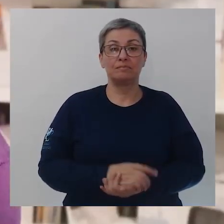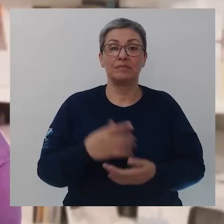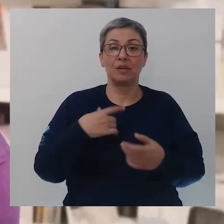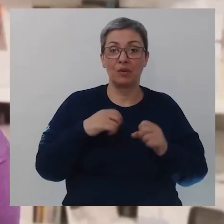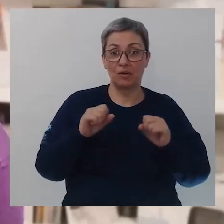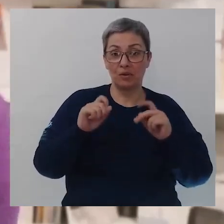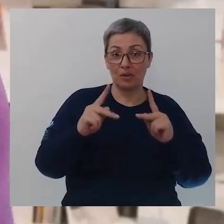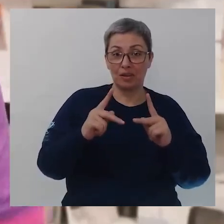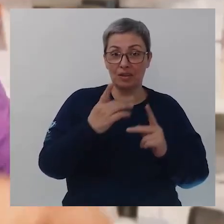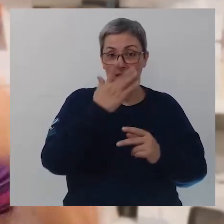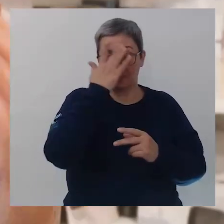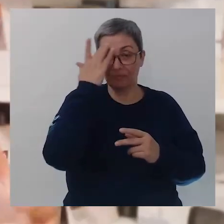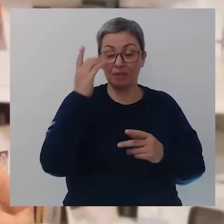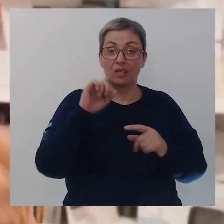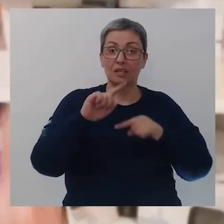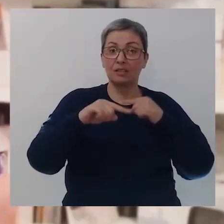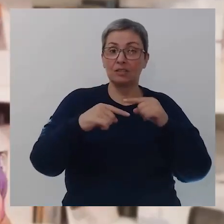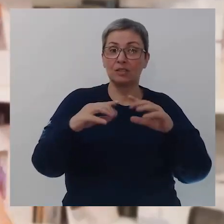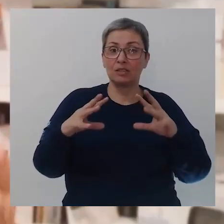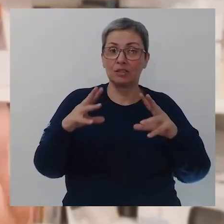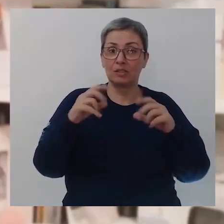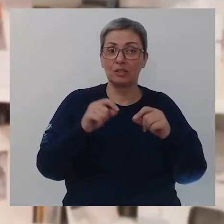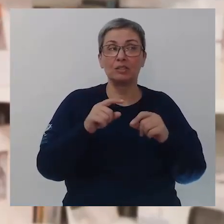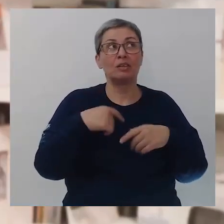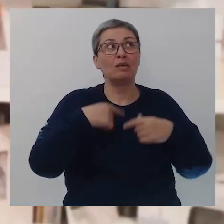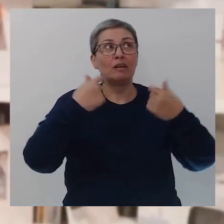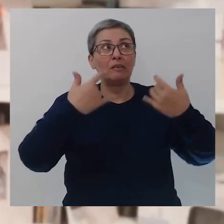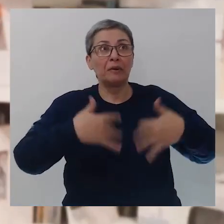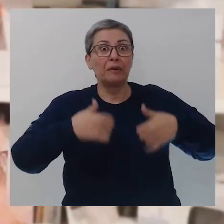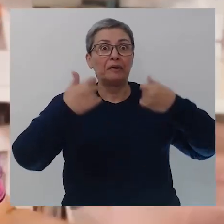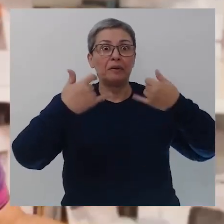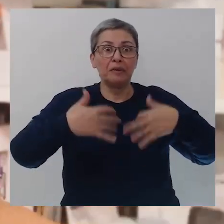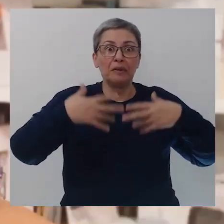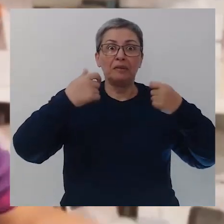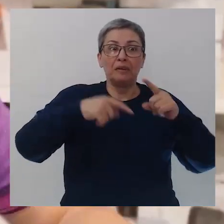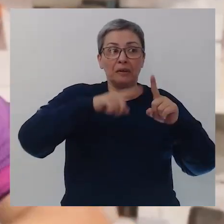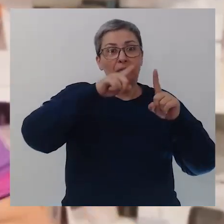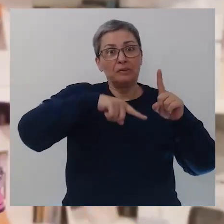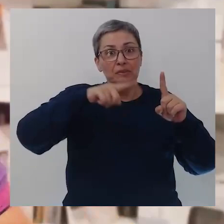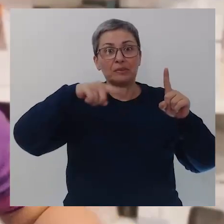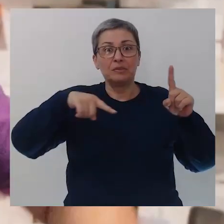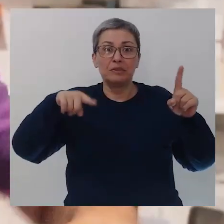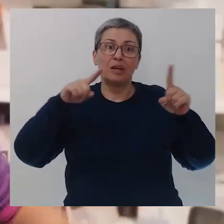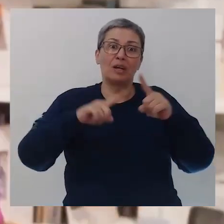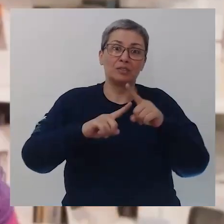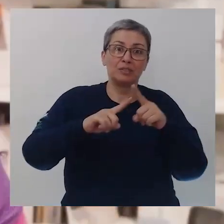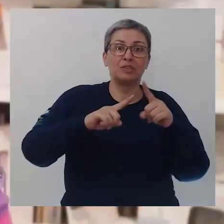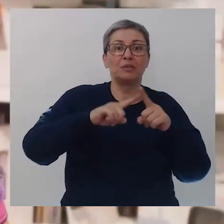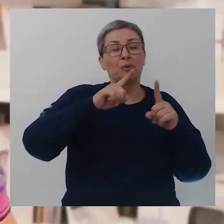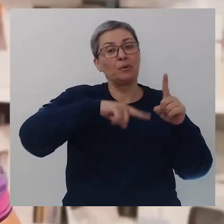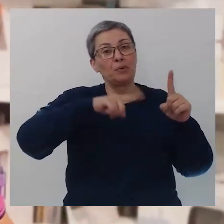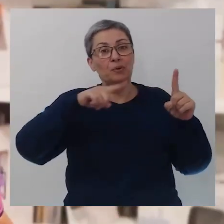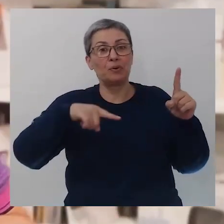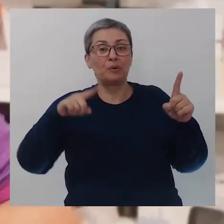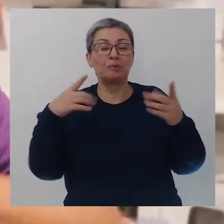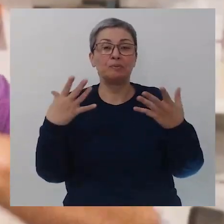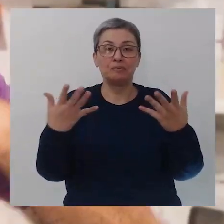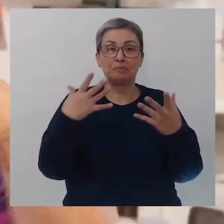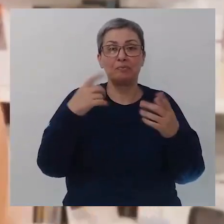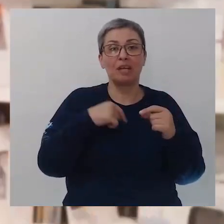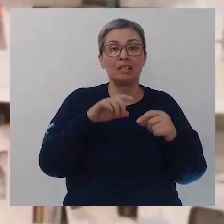Ok, pessoal. Depois de tanto falarmos sobre gráficos, tipos de gráficos,